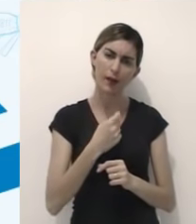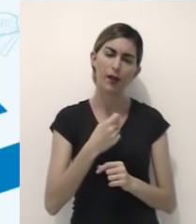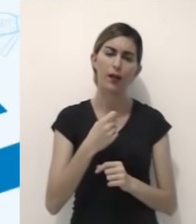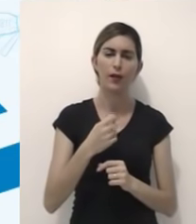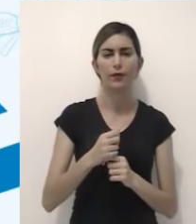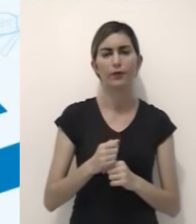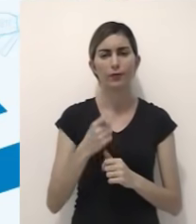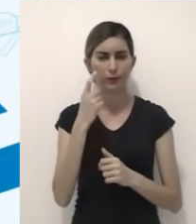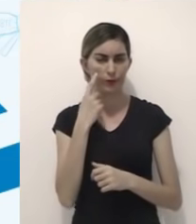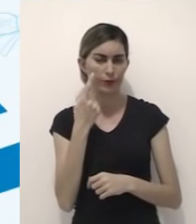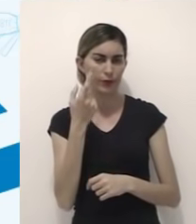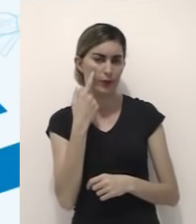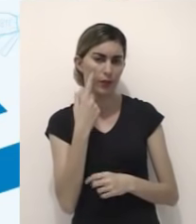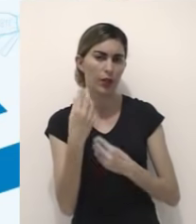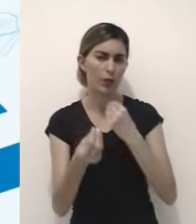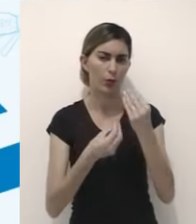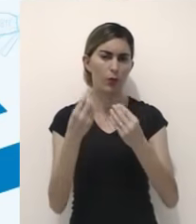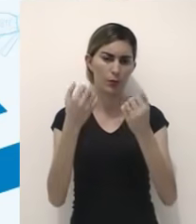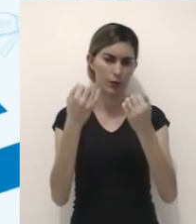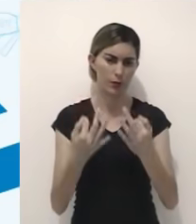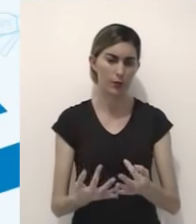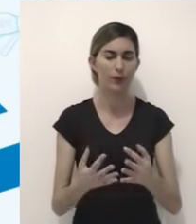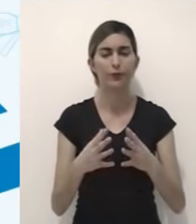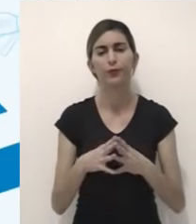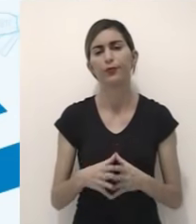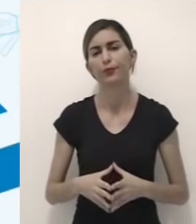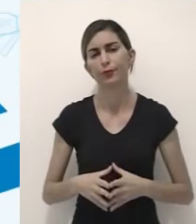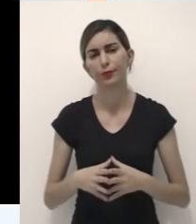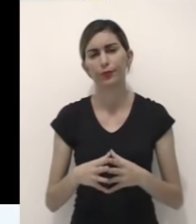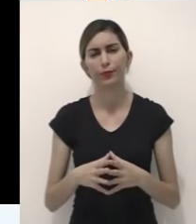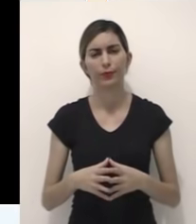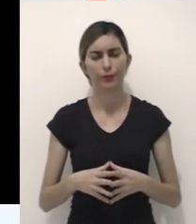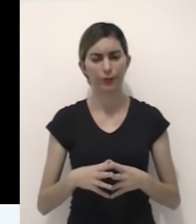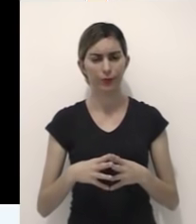vermelha. Vamos ver um pouco da explicação.